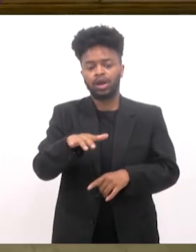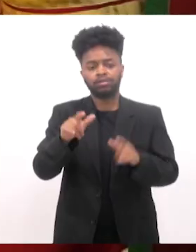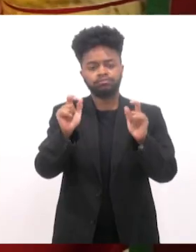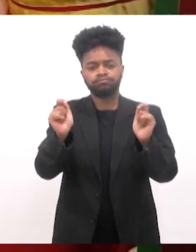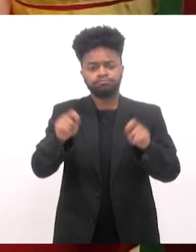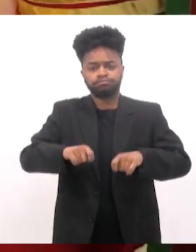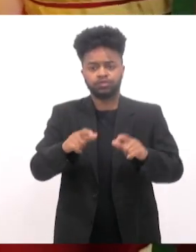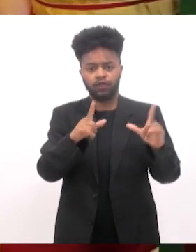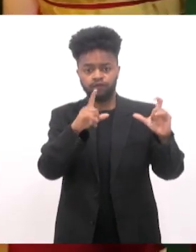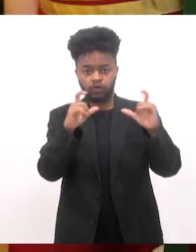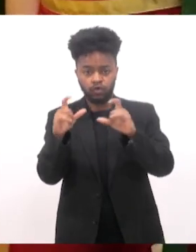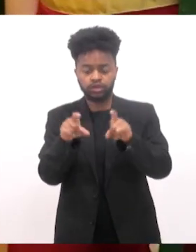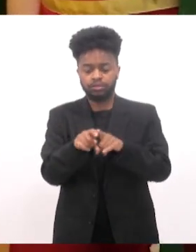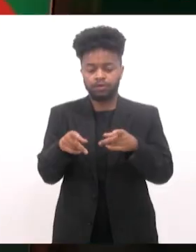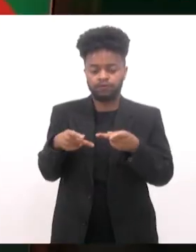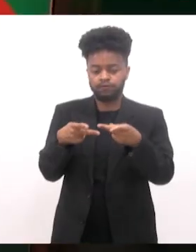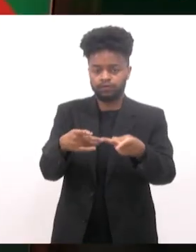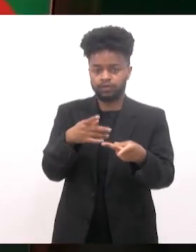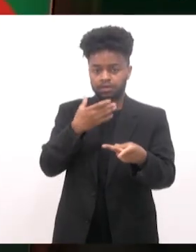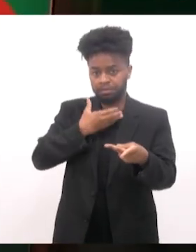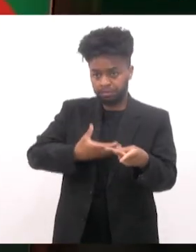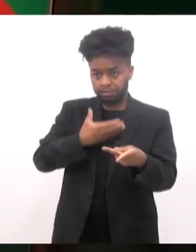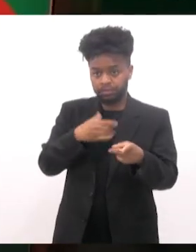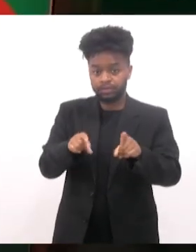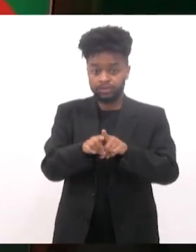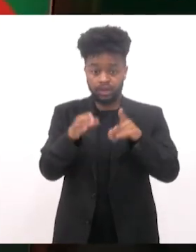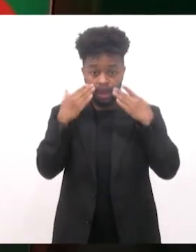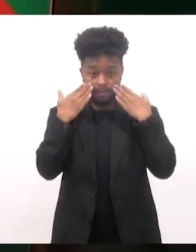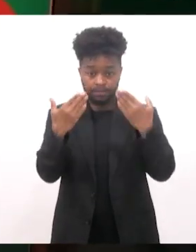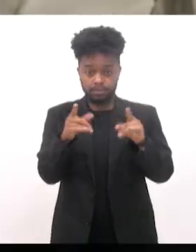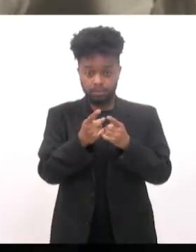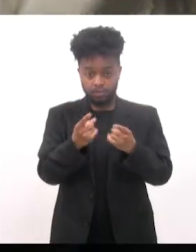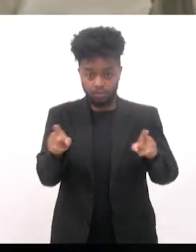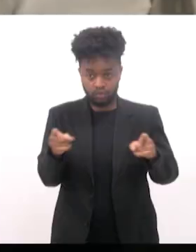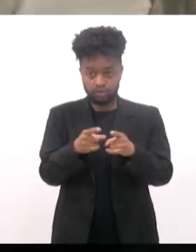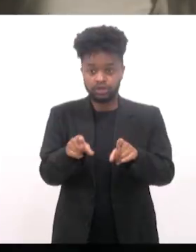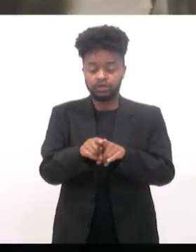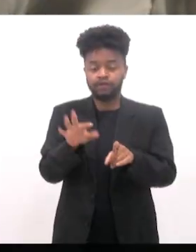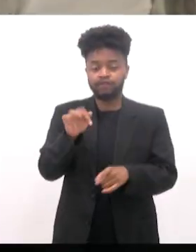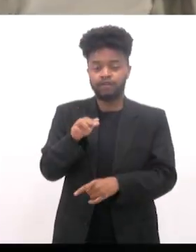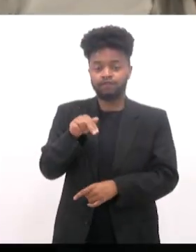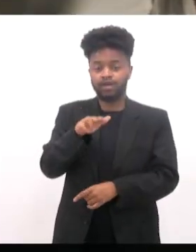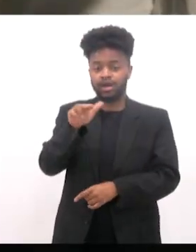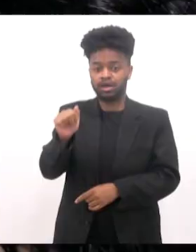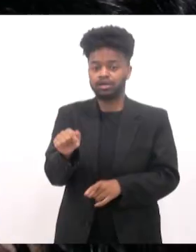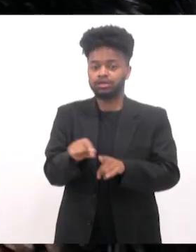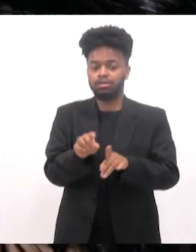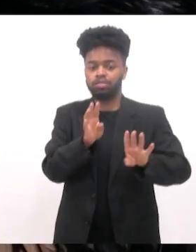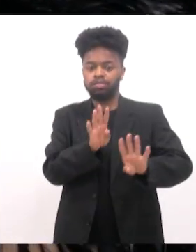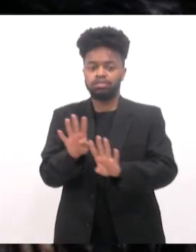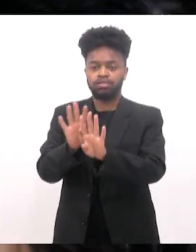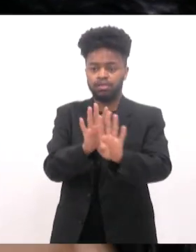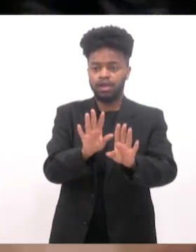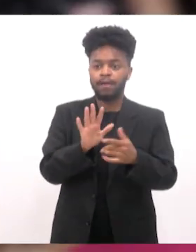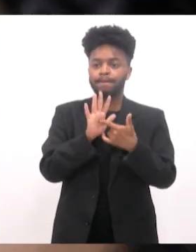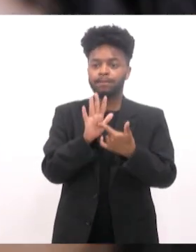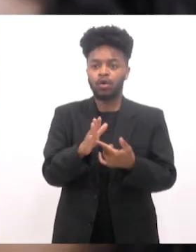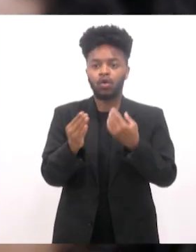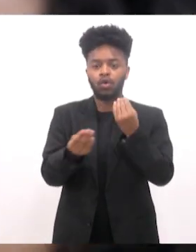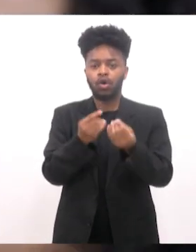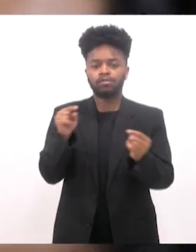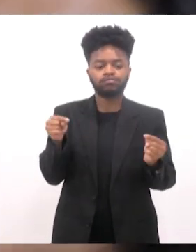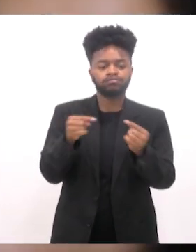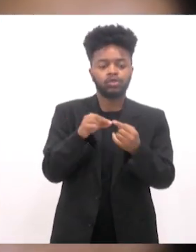instagramáveis, visitas do Papai Noel, apresentações musicais, fanfarras e cortejos, reforçando o espírito